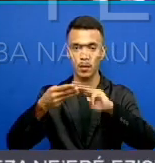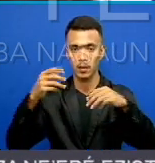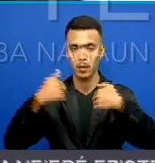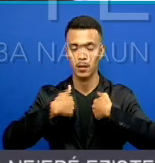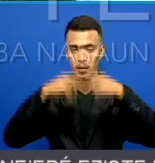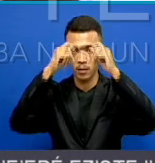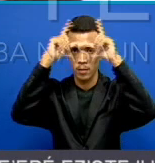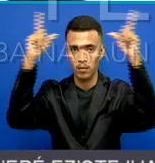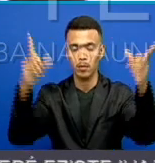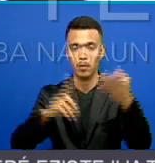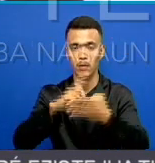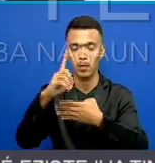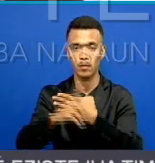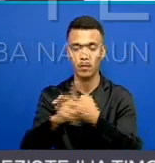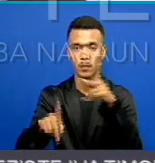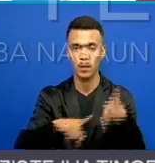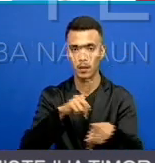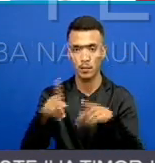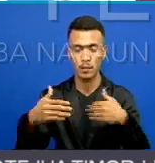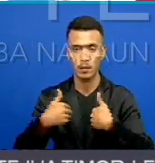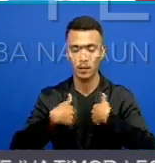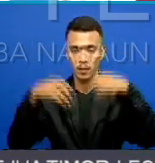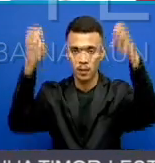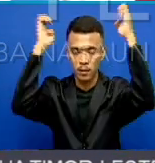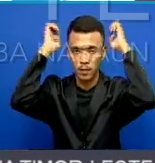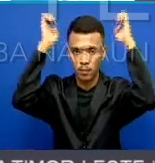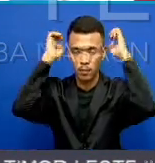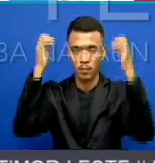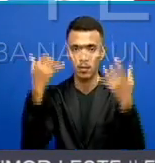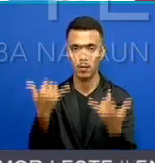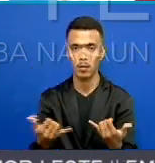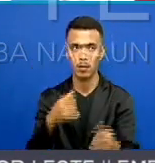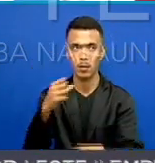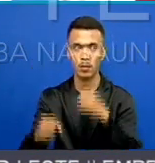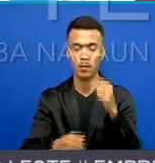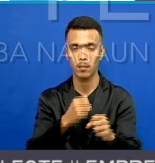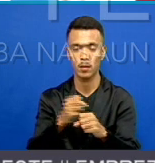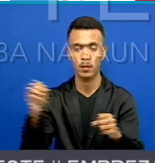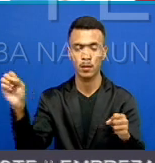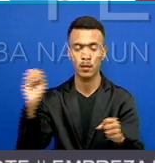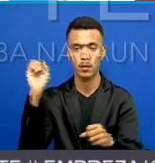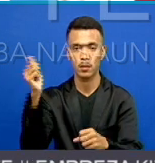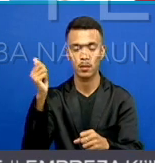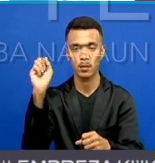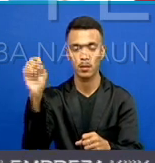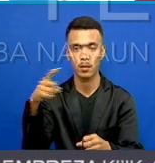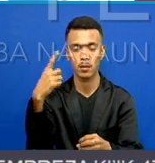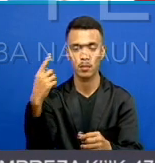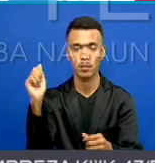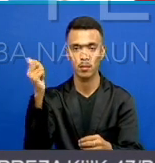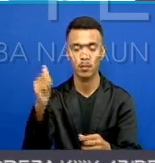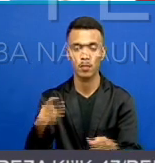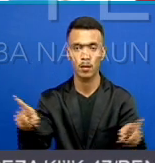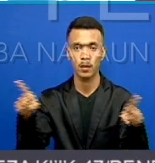no capacita recurso humano e a setor educação. Hoje completa Tinan Sanulo, Santos Saeluda, patrocinador